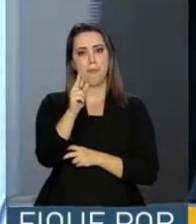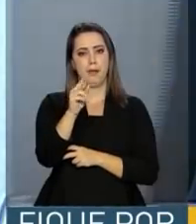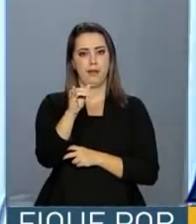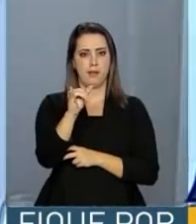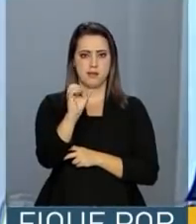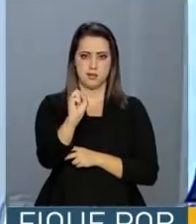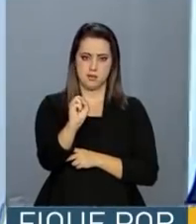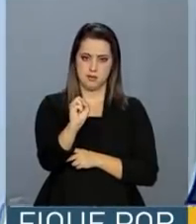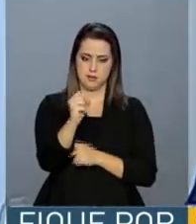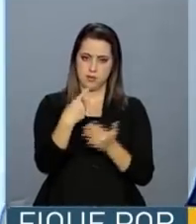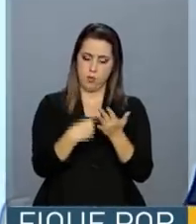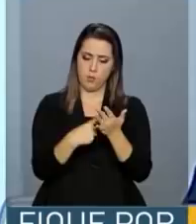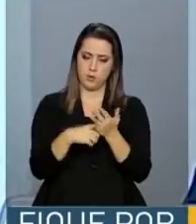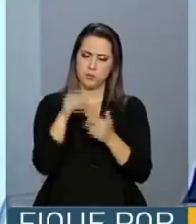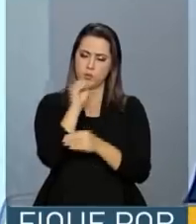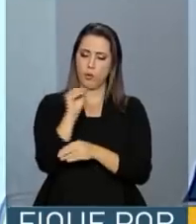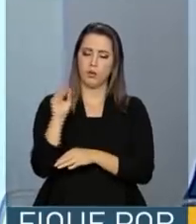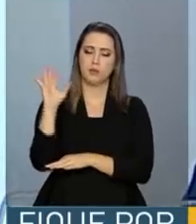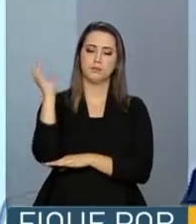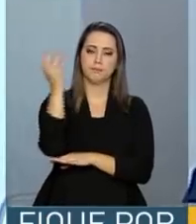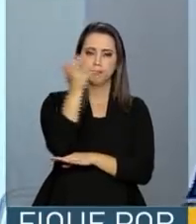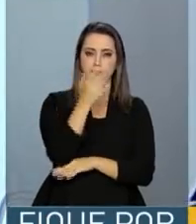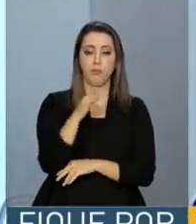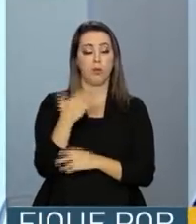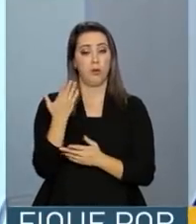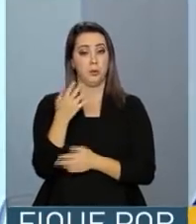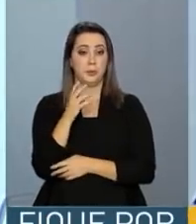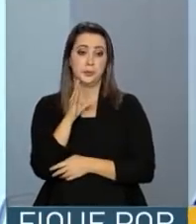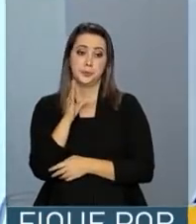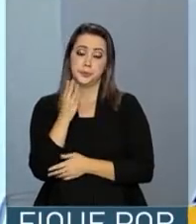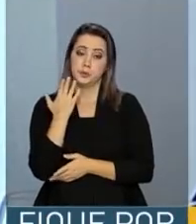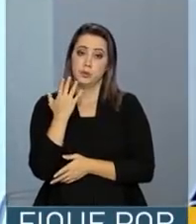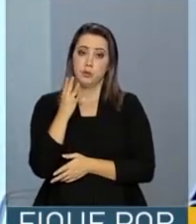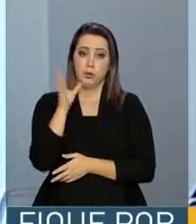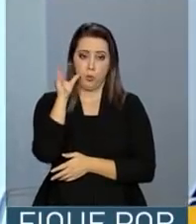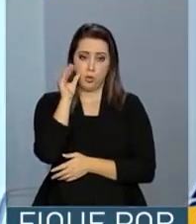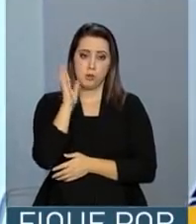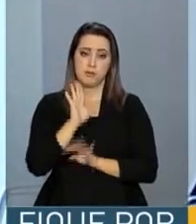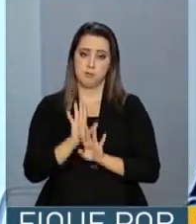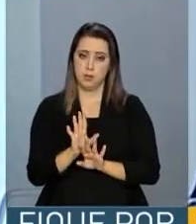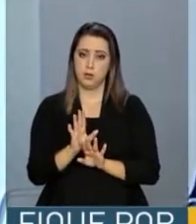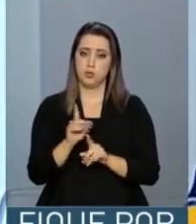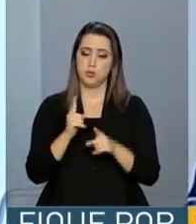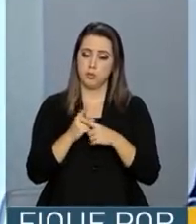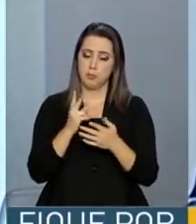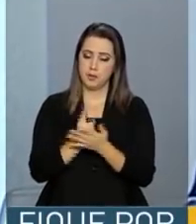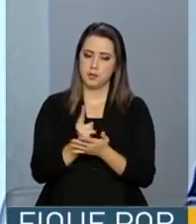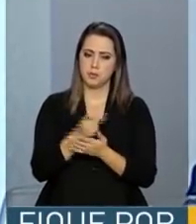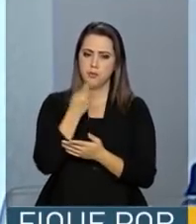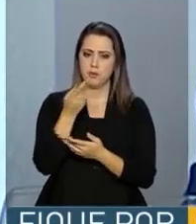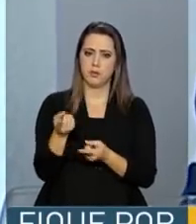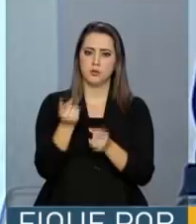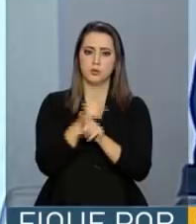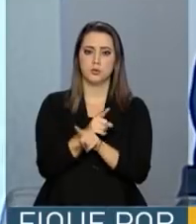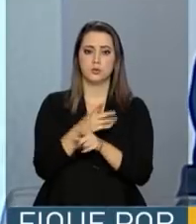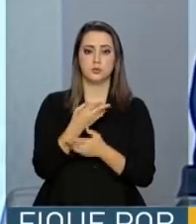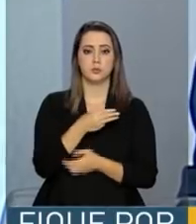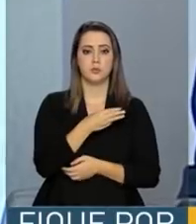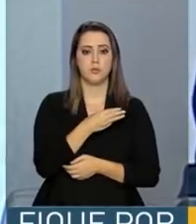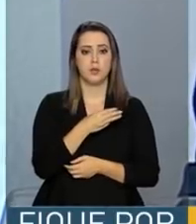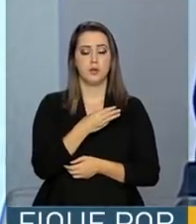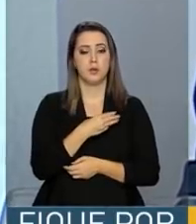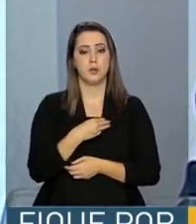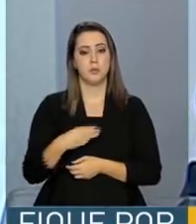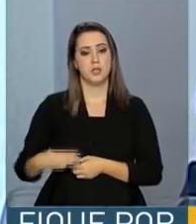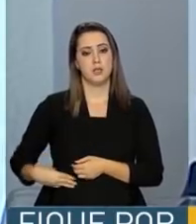de paris e curiosamente por mais que se diga o contrário o pena que o nosso ministério ele esteja aqui